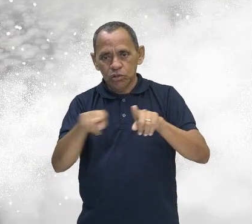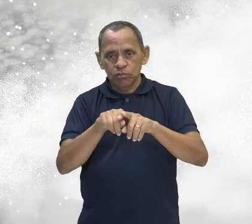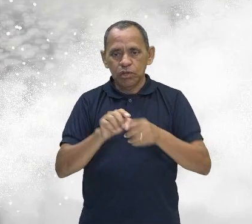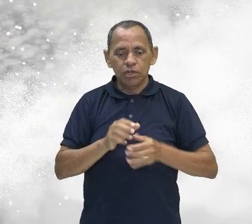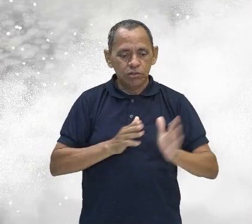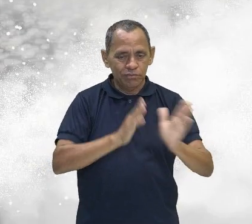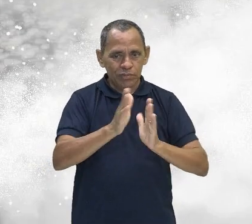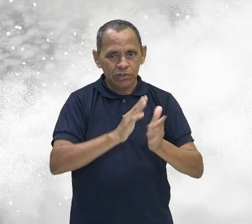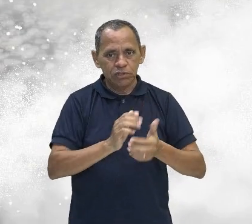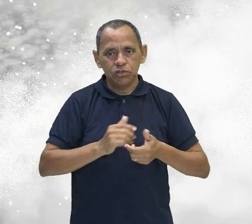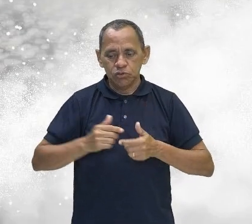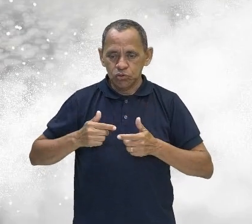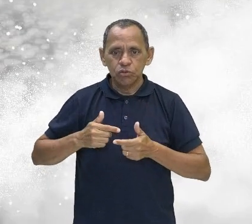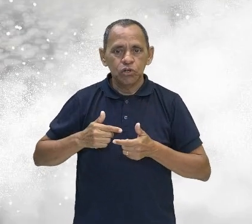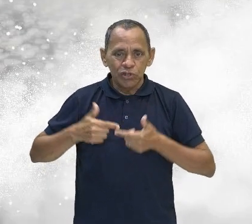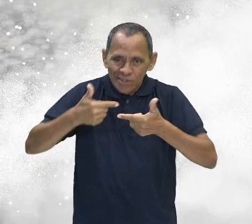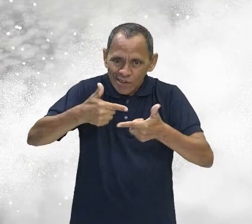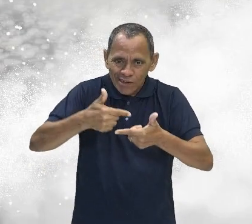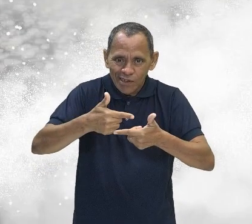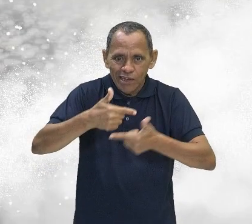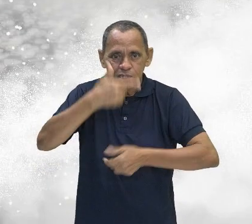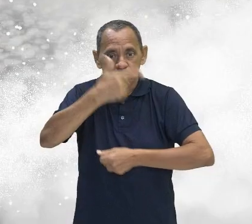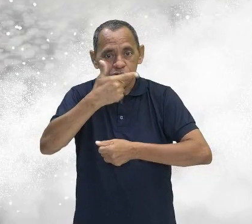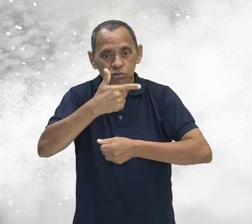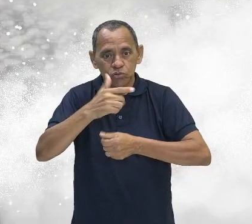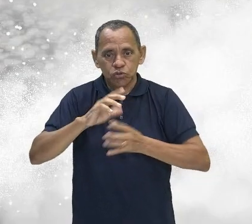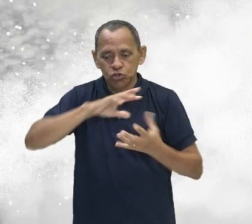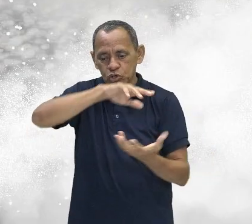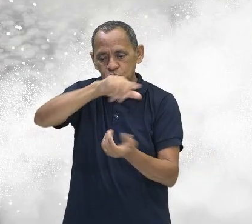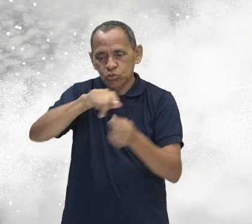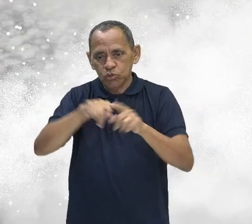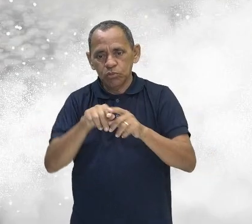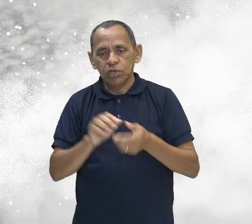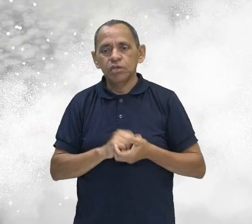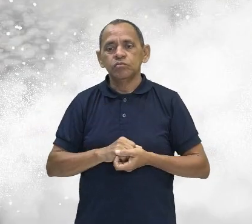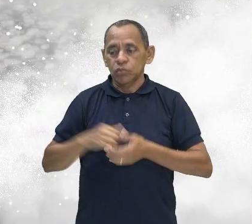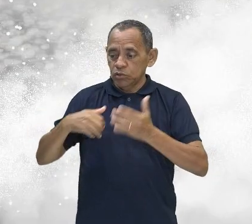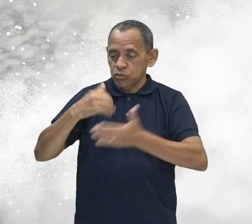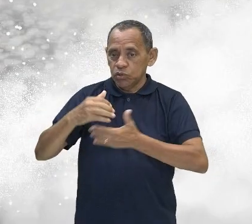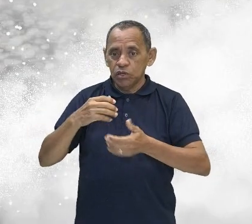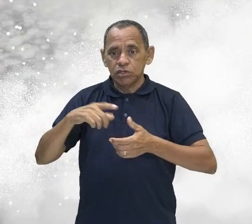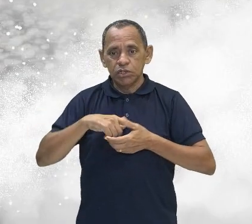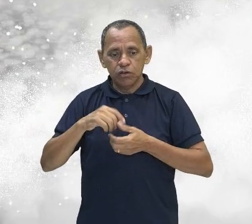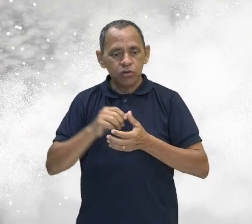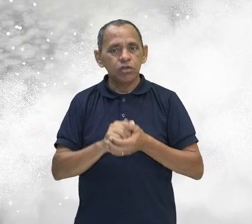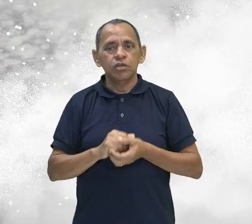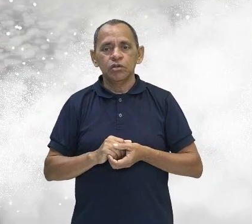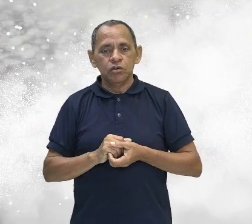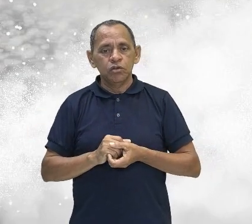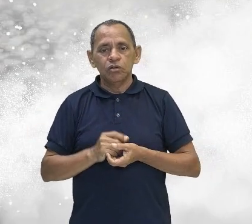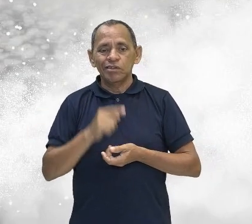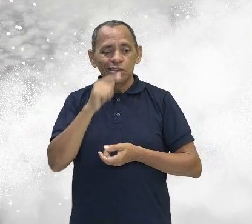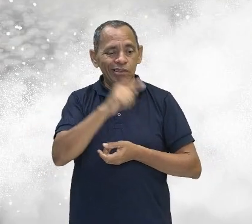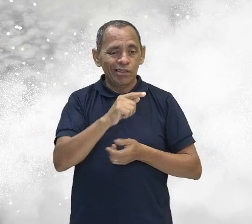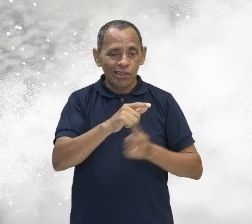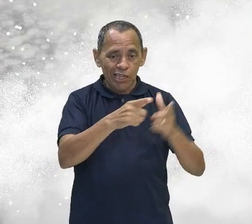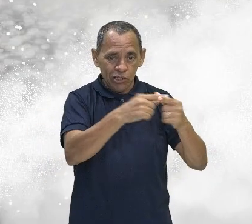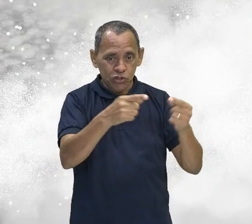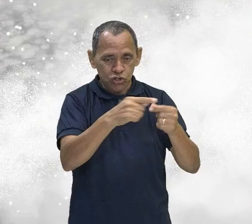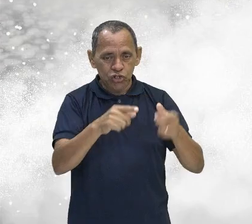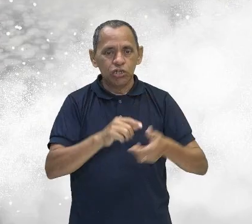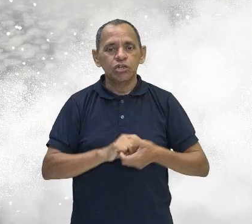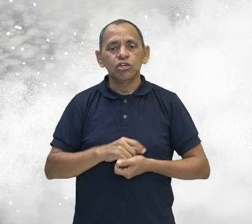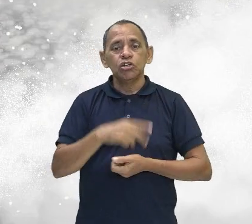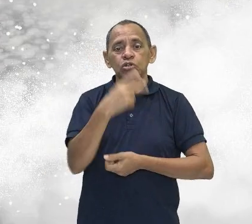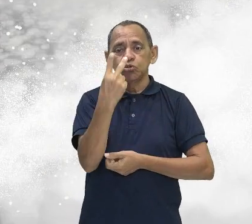Mundial e o processo das bombas atômicas que foram lançadas sobre duas cidades do Japão, Hiroshima e Nagasaki. Tanto é